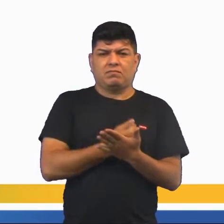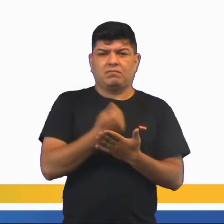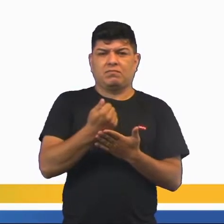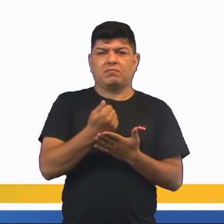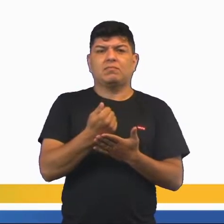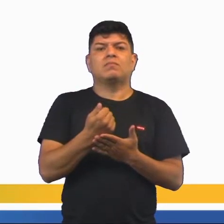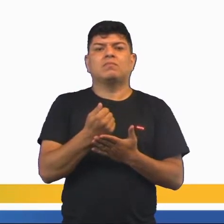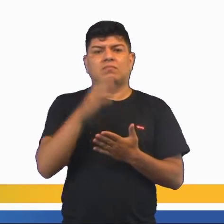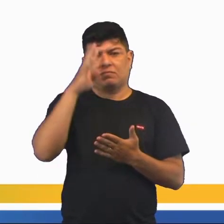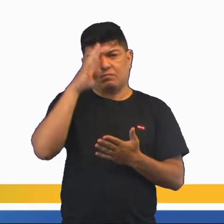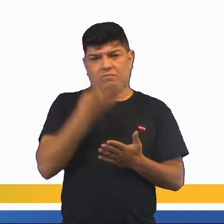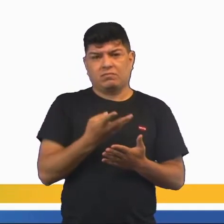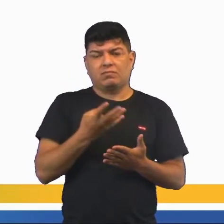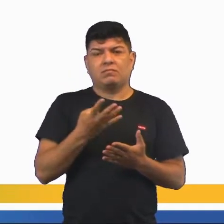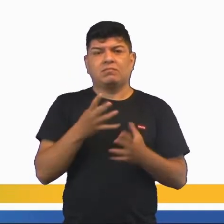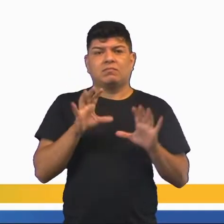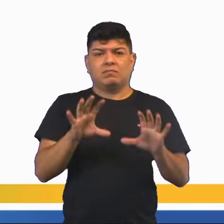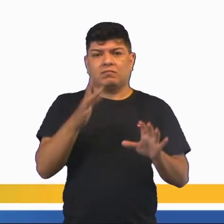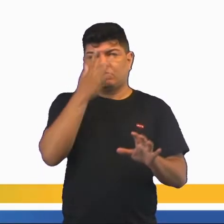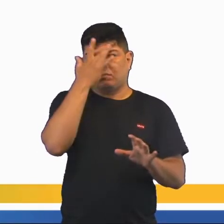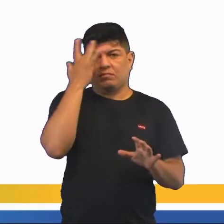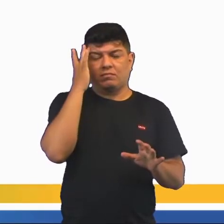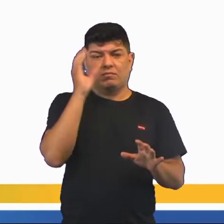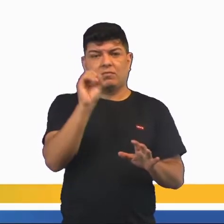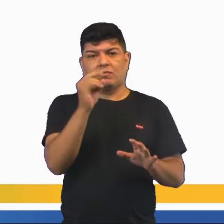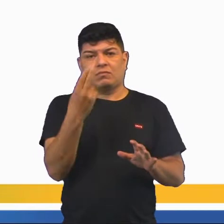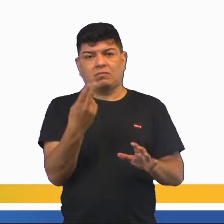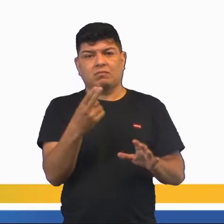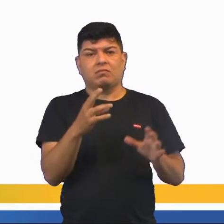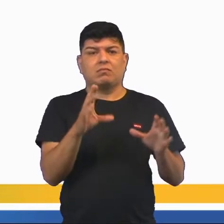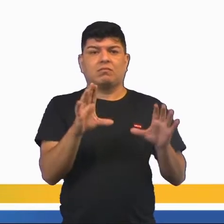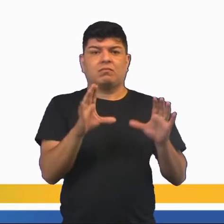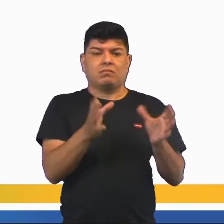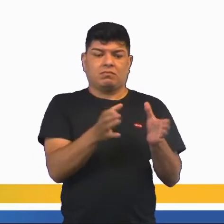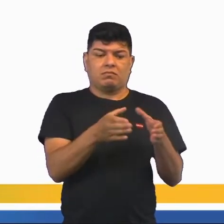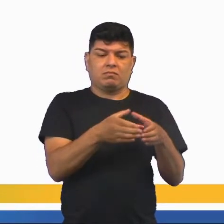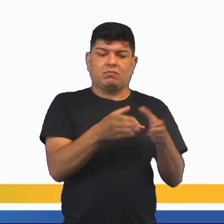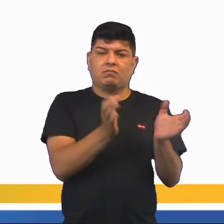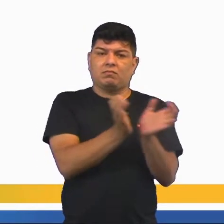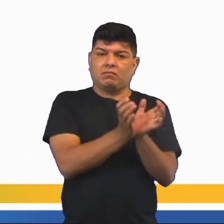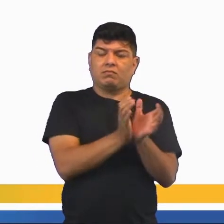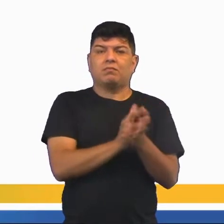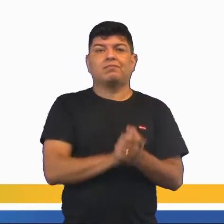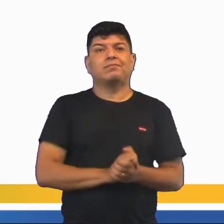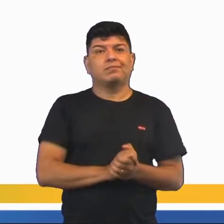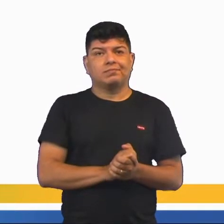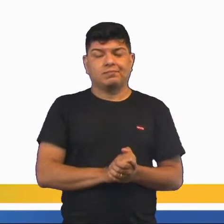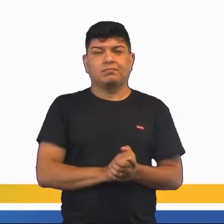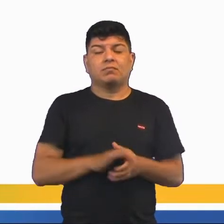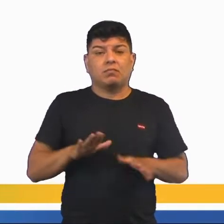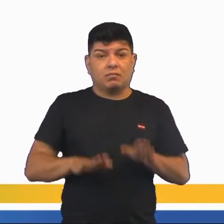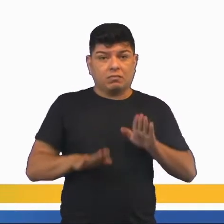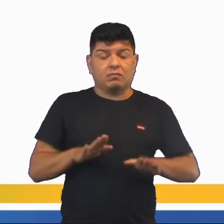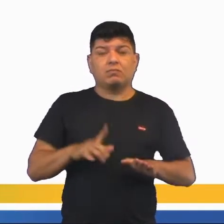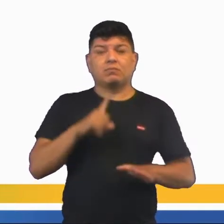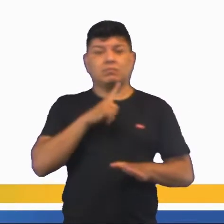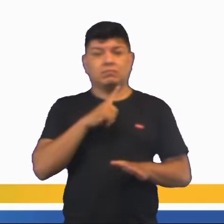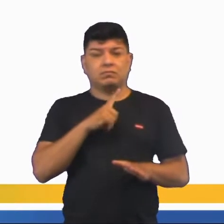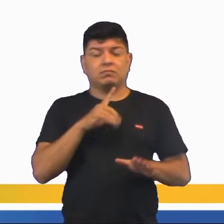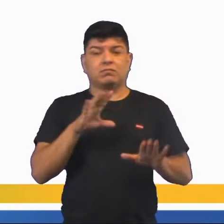e a tomada de decisão por parte da pessoa ou de determinados grupos. Então, às vezes, há